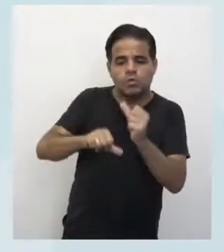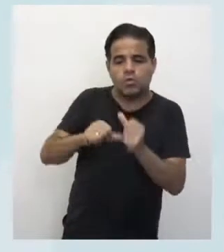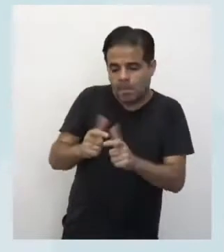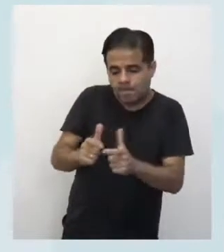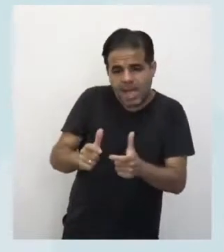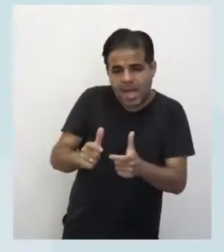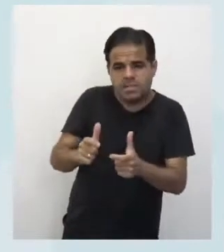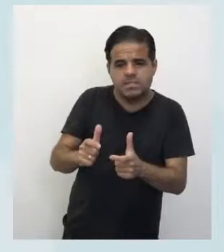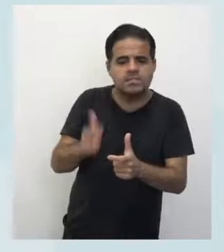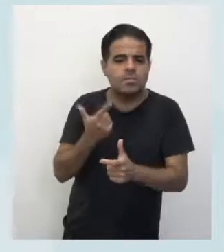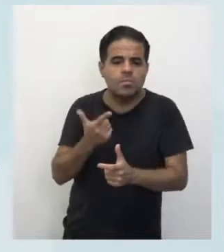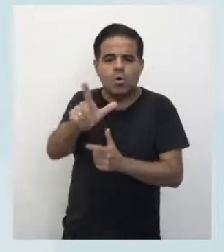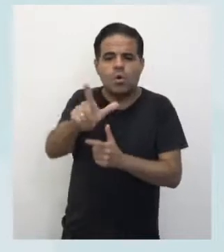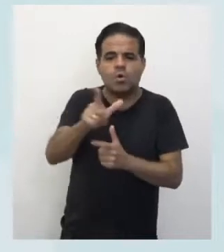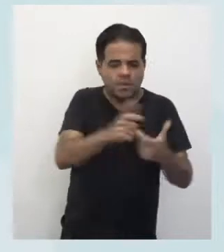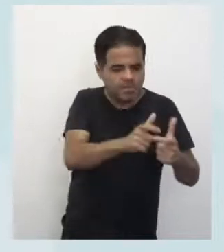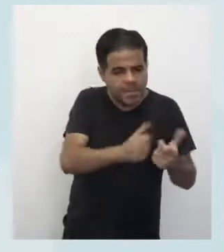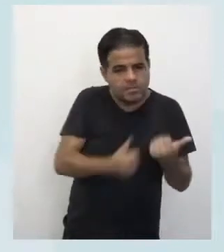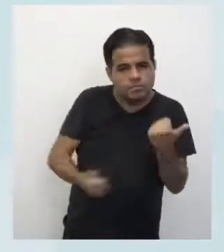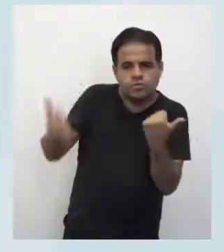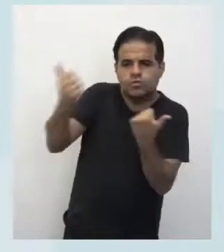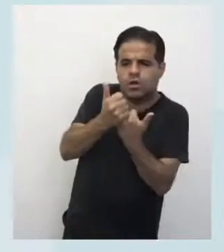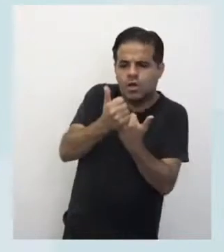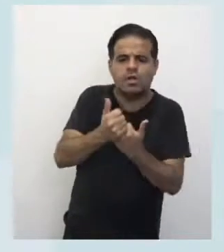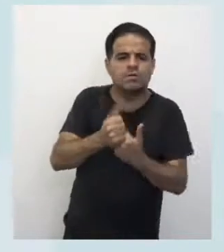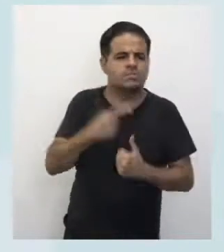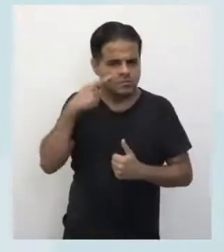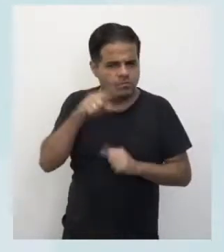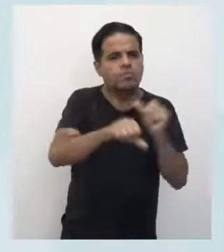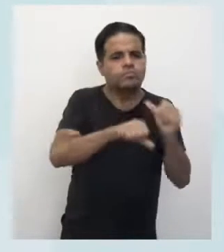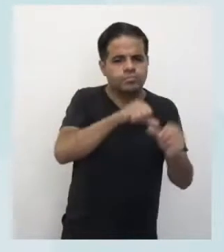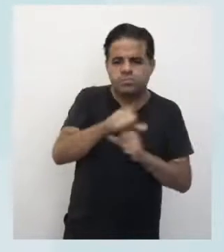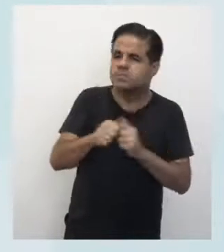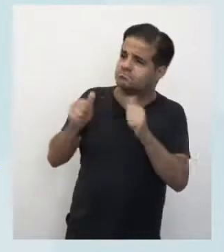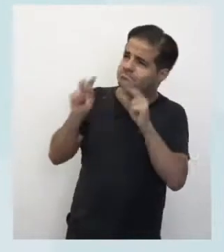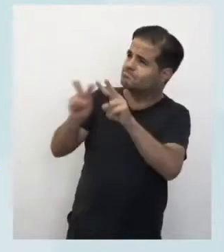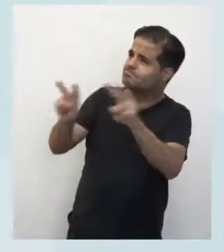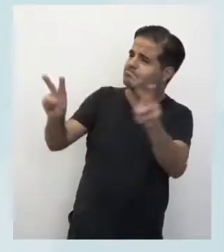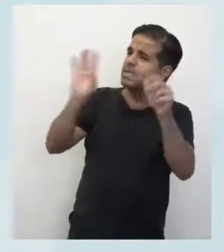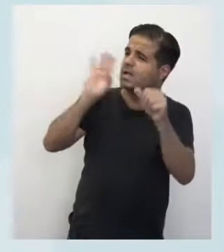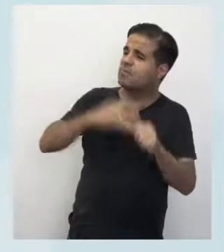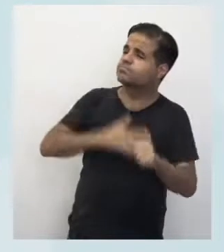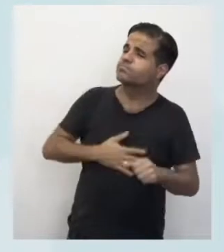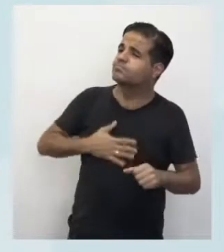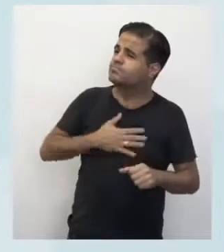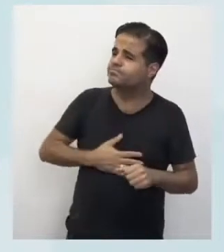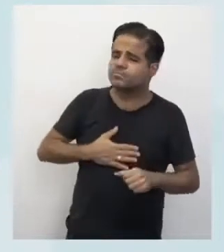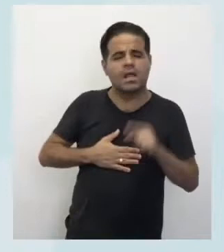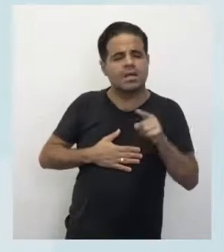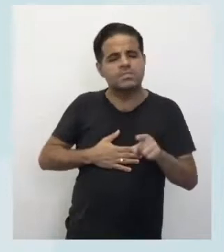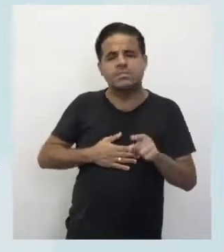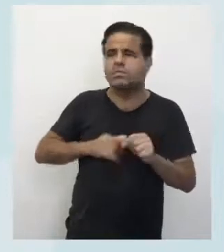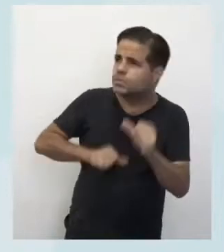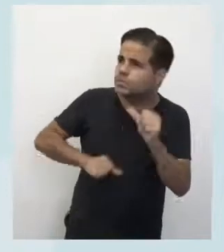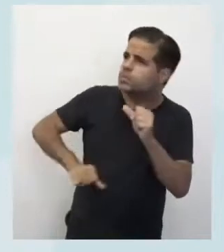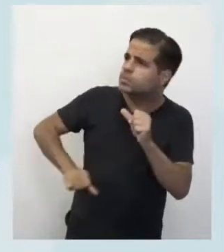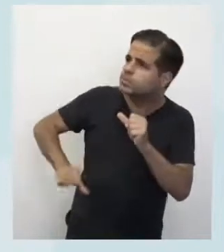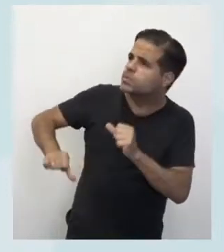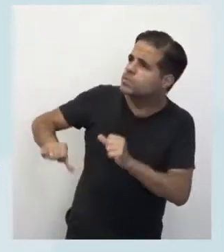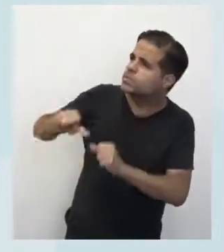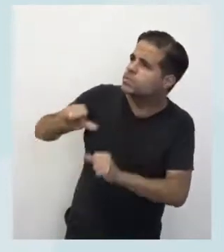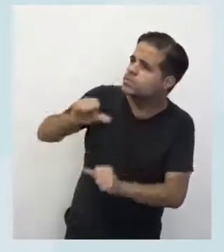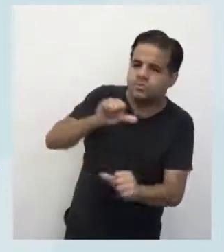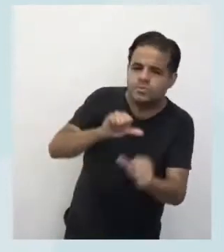desse barco por uma outra peça. Você viu que a mudança ficou legal, ficou satisfeito, e aí você vai fazendo outras mudanças, você